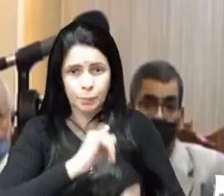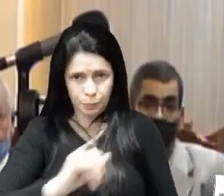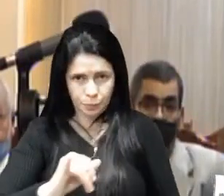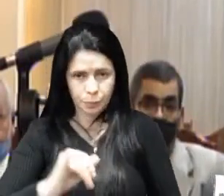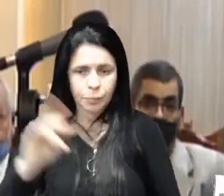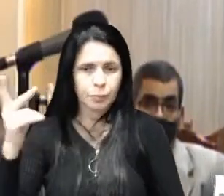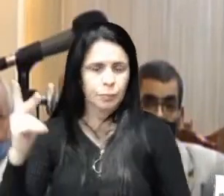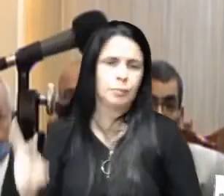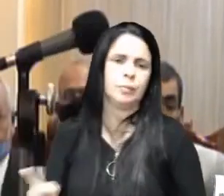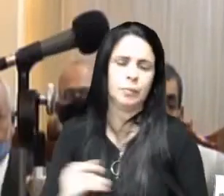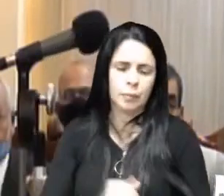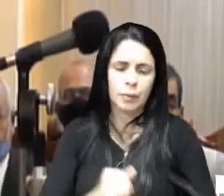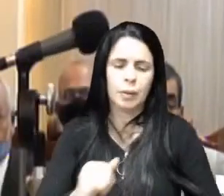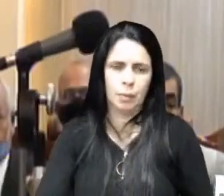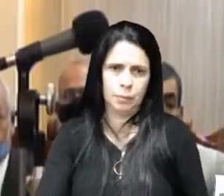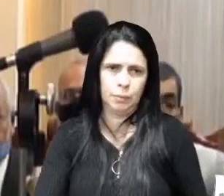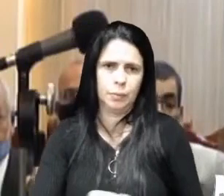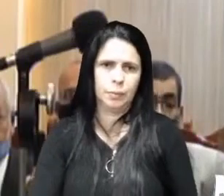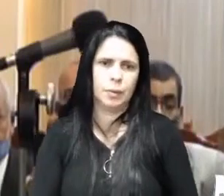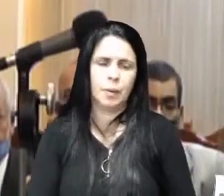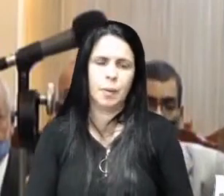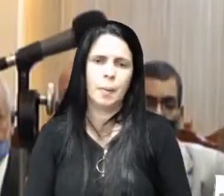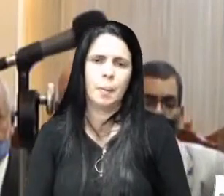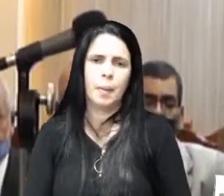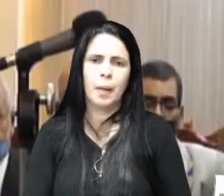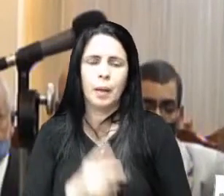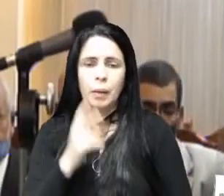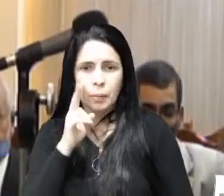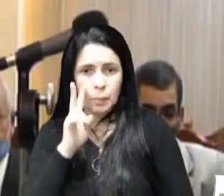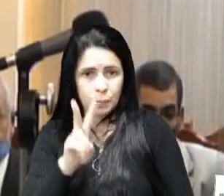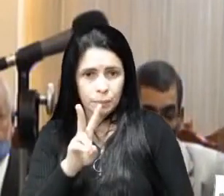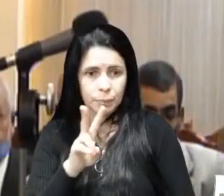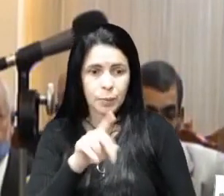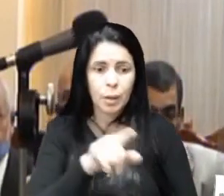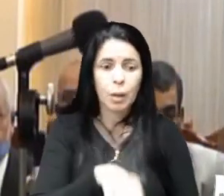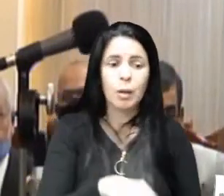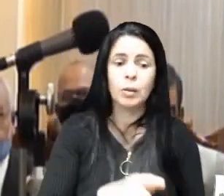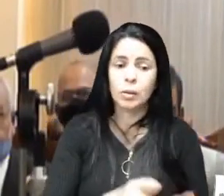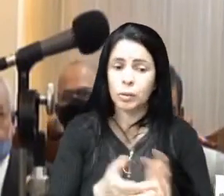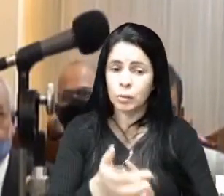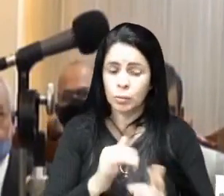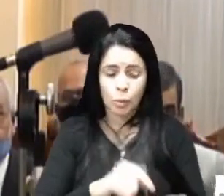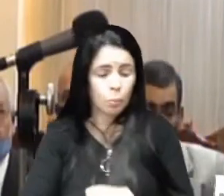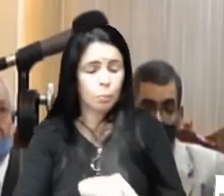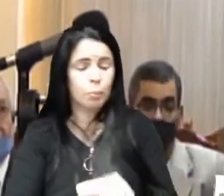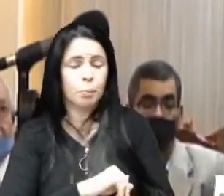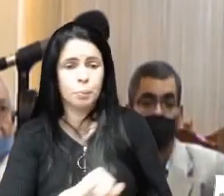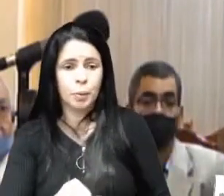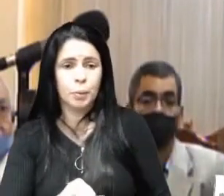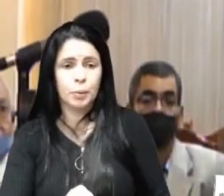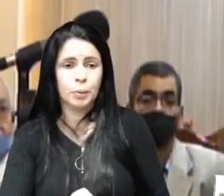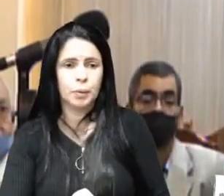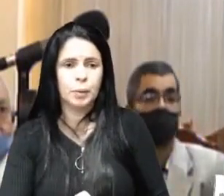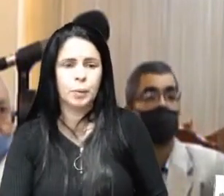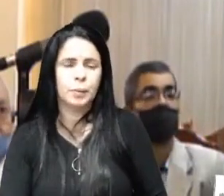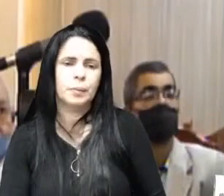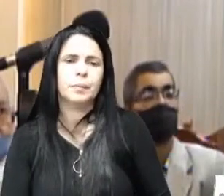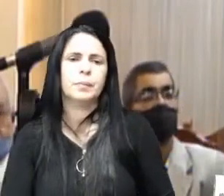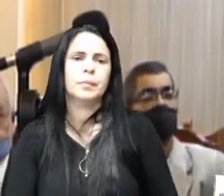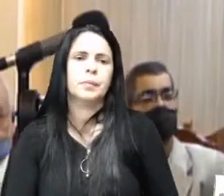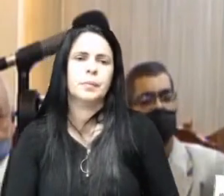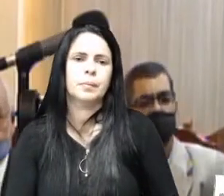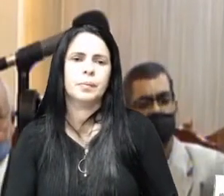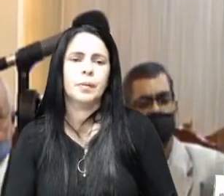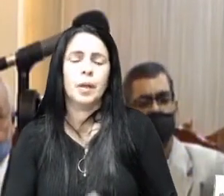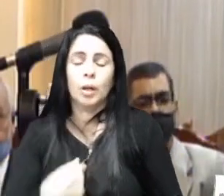dessa expressão que Jesus disse: tosquenejaram todas. Eu digo: Jesus, me cobre com teu